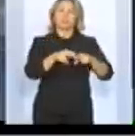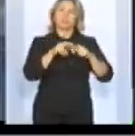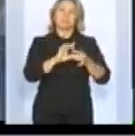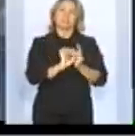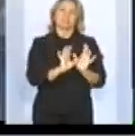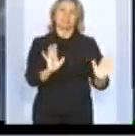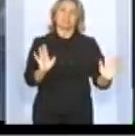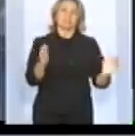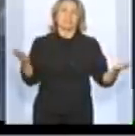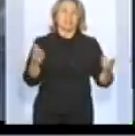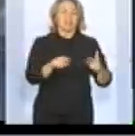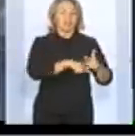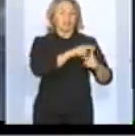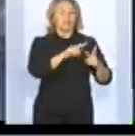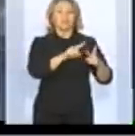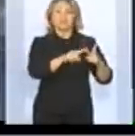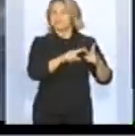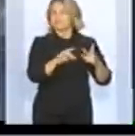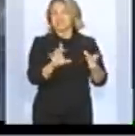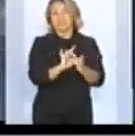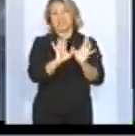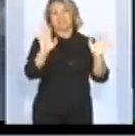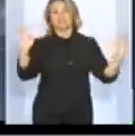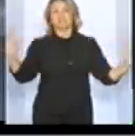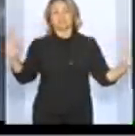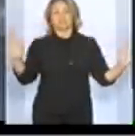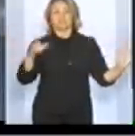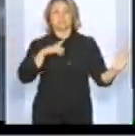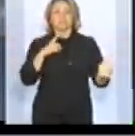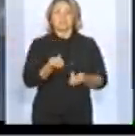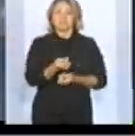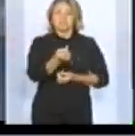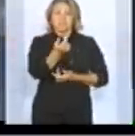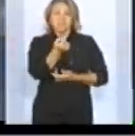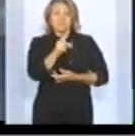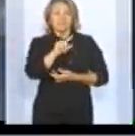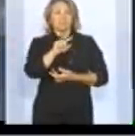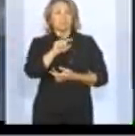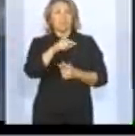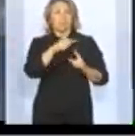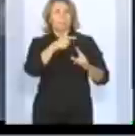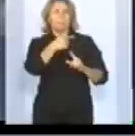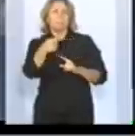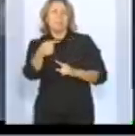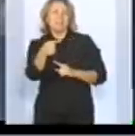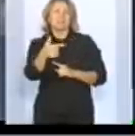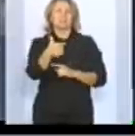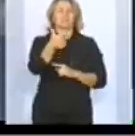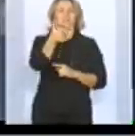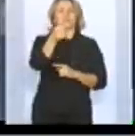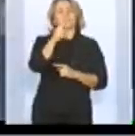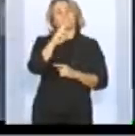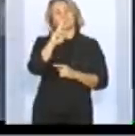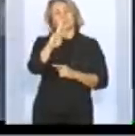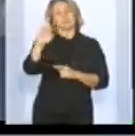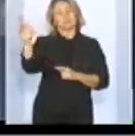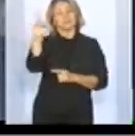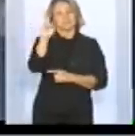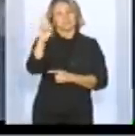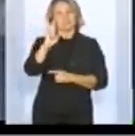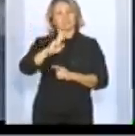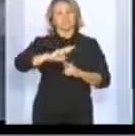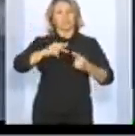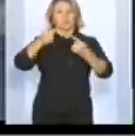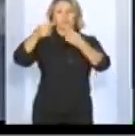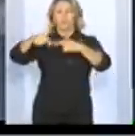Esse vai entrar free, a um preço de menos de R$ 2 por município, contra dezenas de milhões que